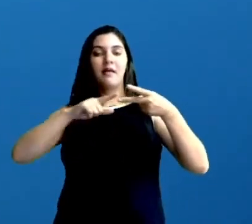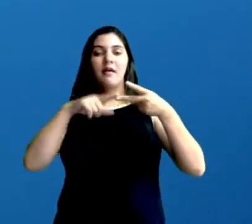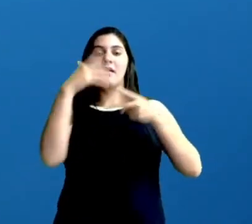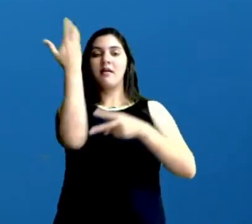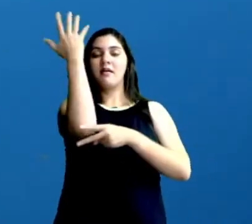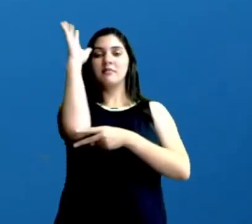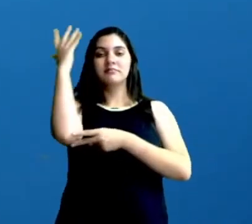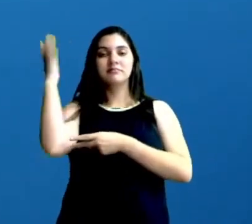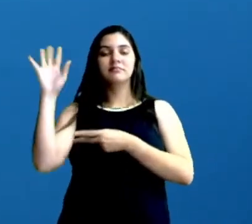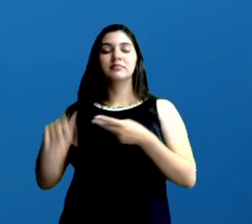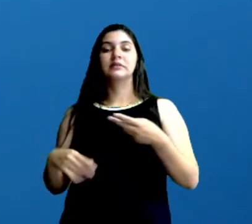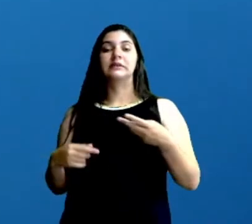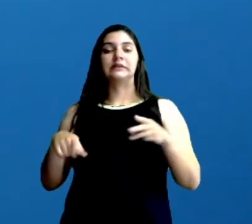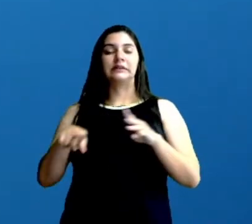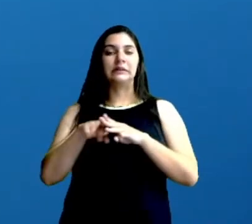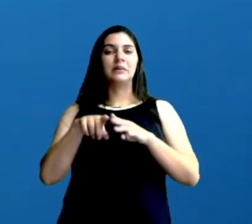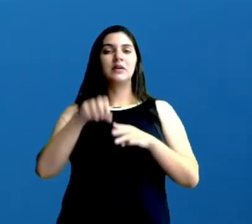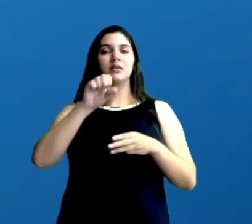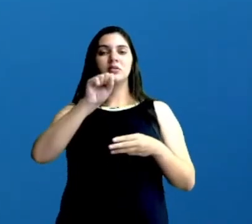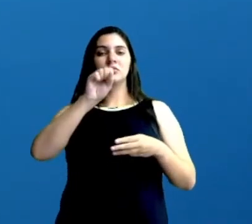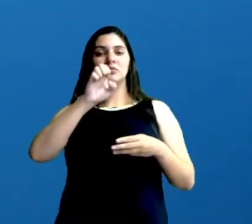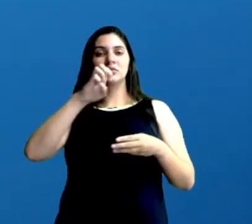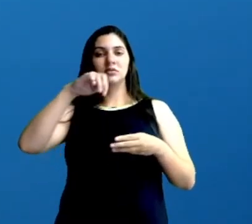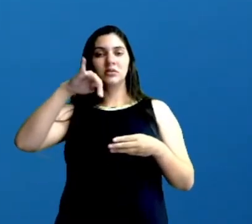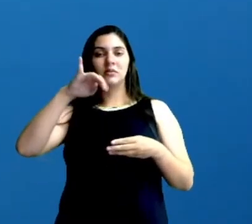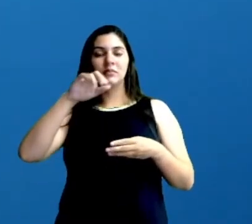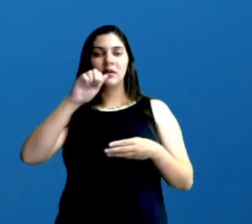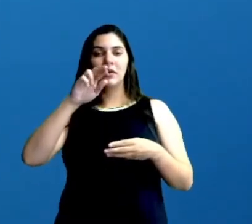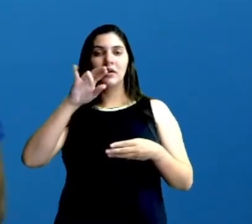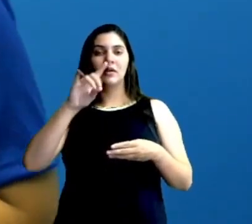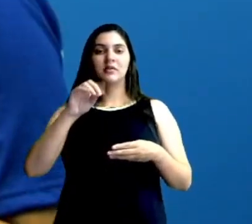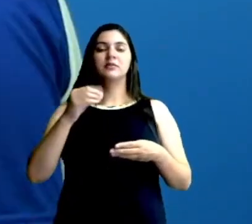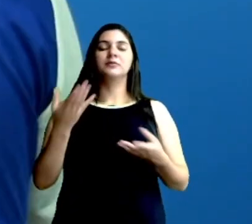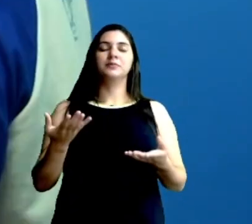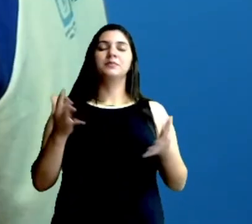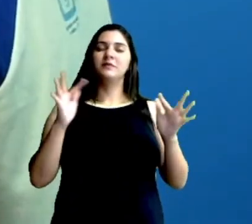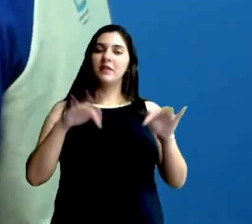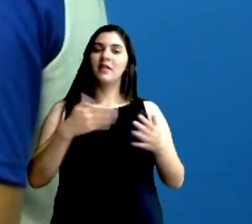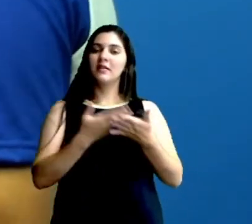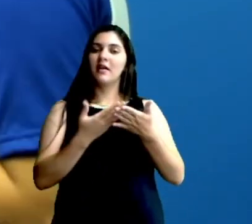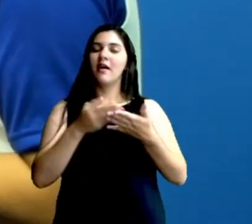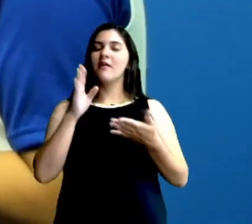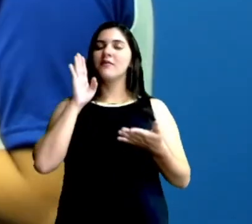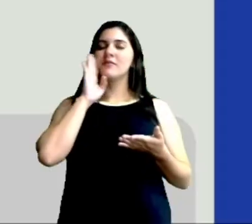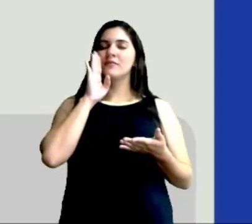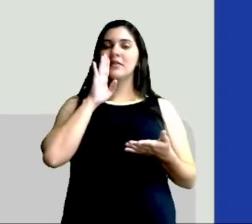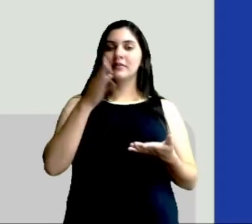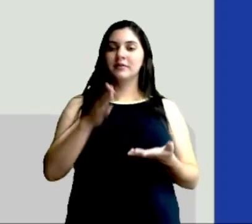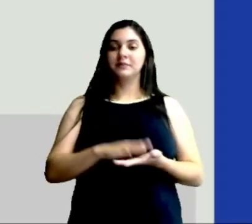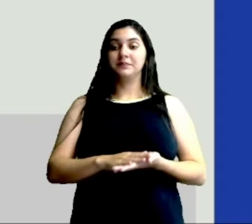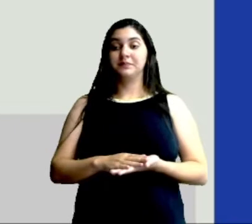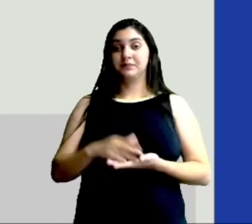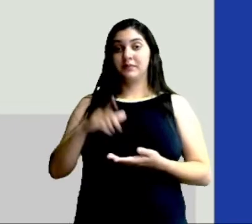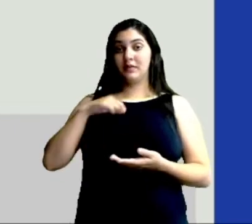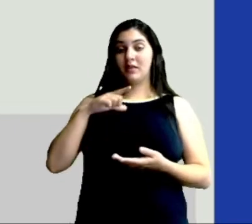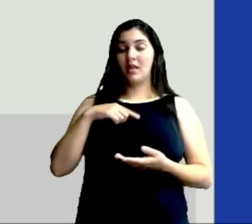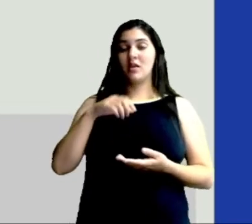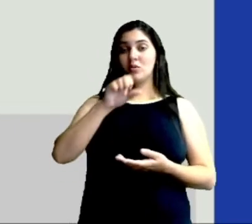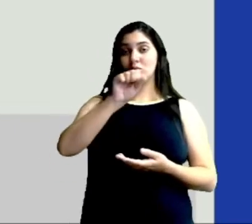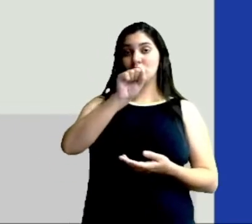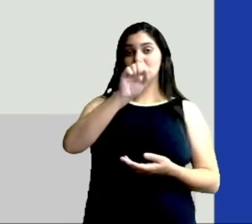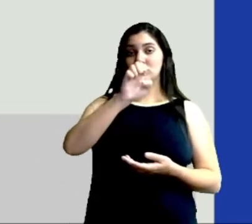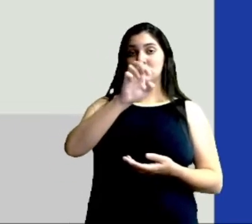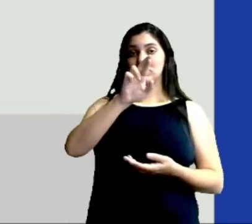semiárido, vamos falar um pouquinho do semiárido para finalizar essa aula de geografia tão legal de paisagem. O sertão nordestino,